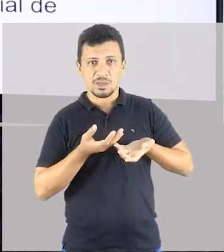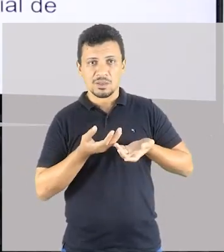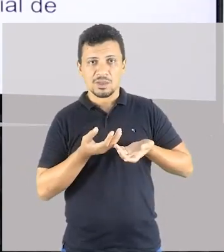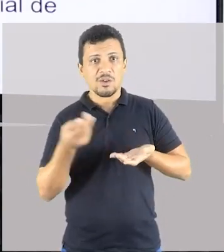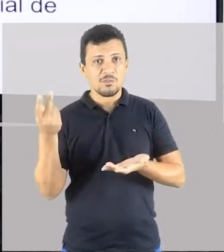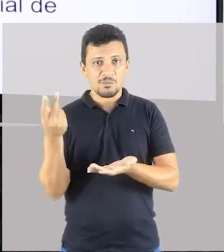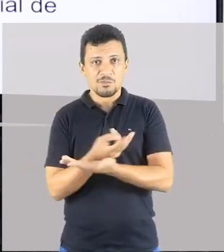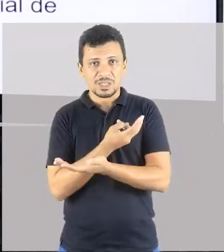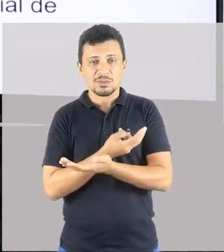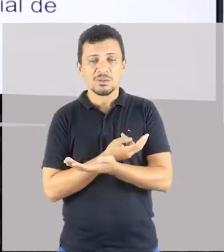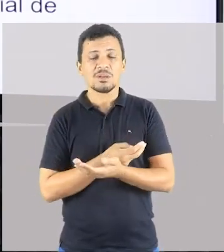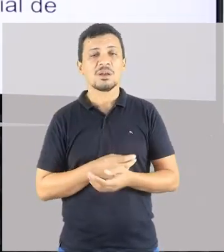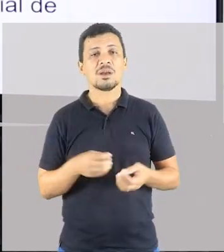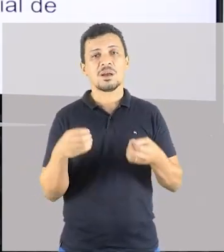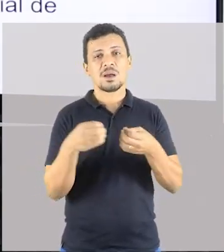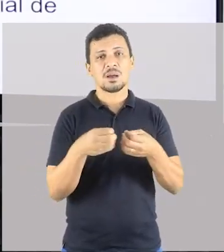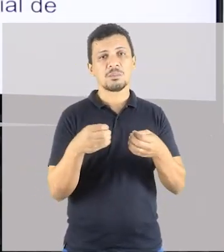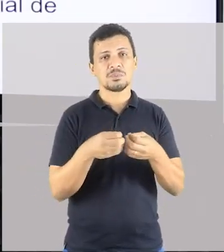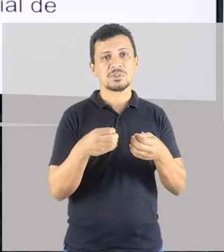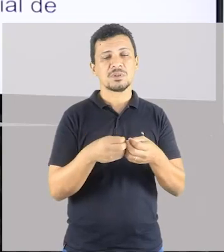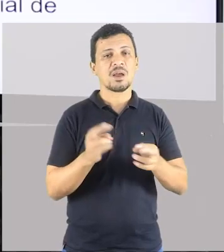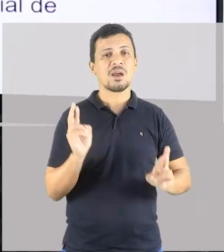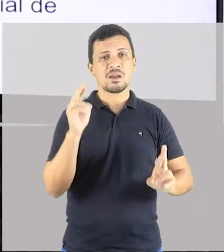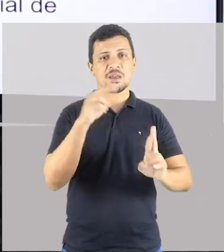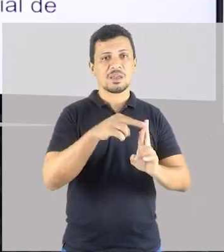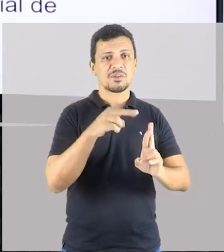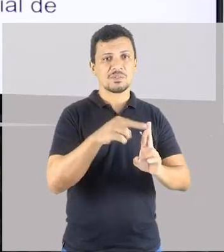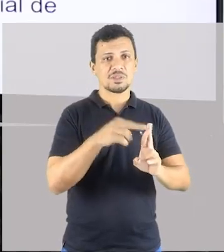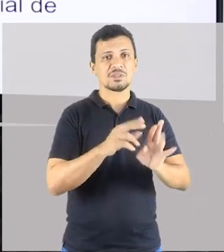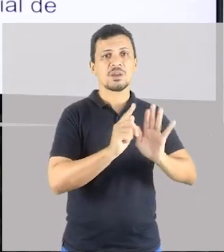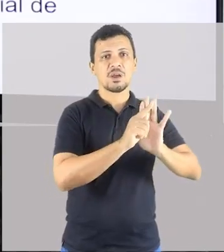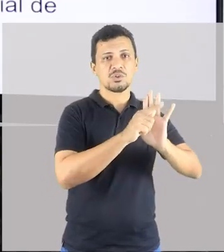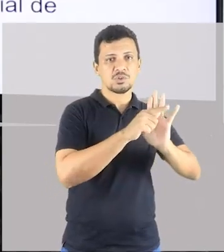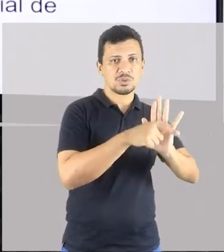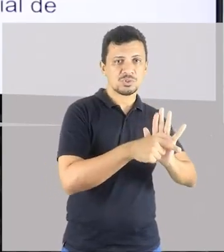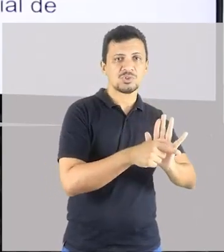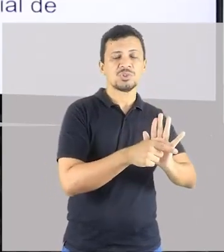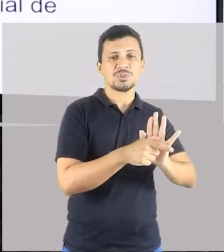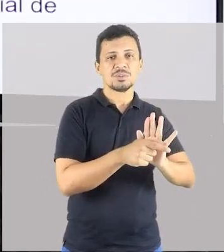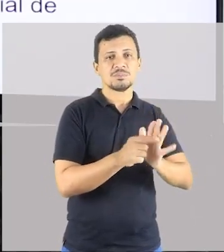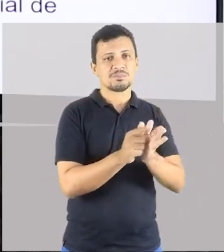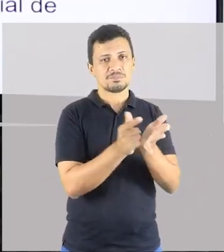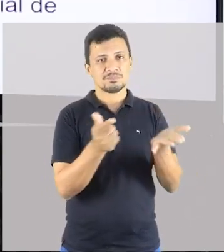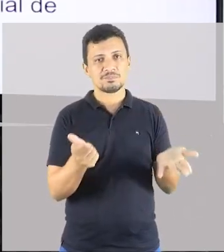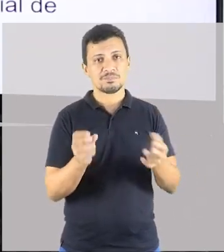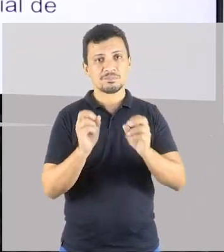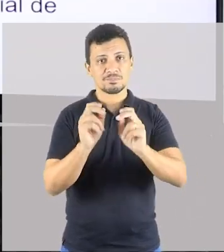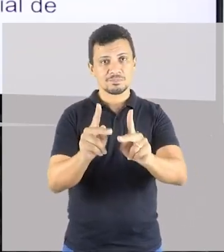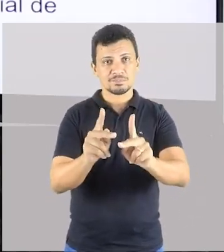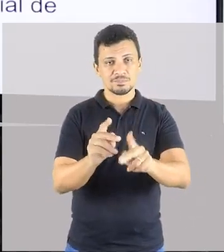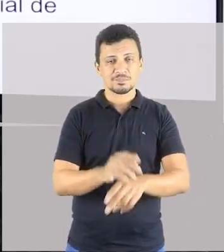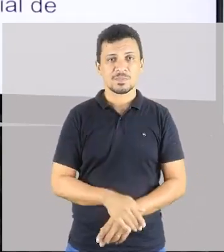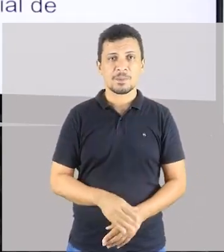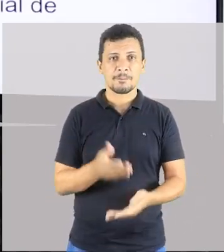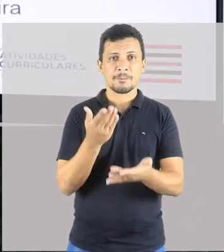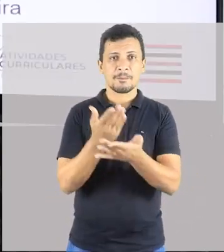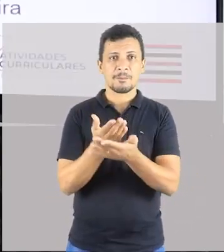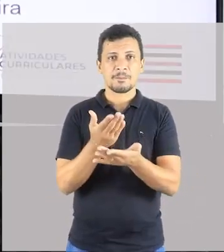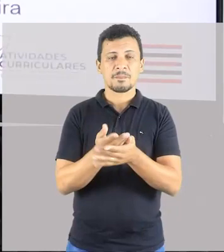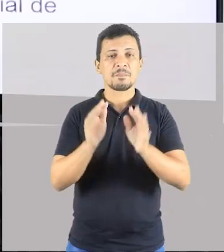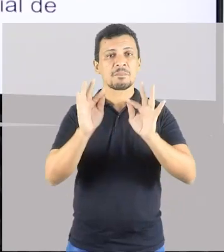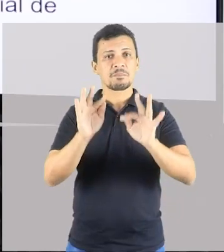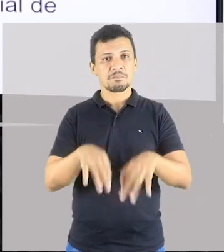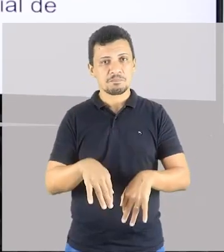vai exatamente aproximar dessa referência do gênero jornalístico, ok? Certo? Com isso, nós encerramos